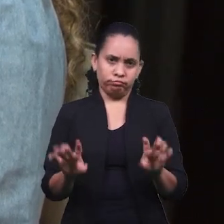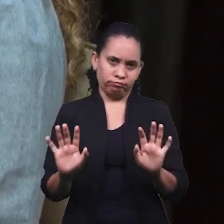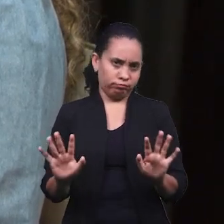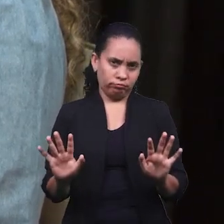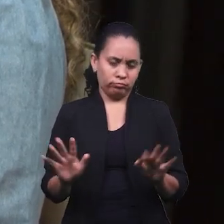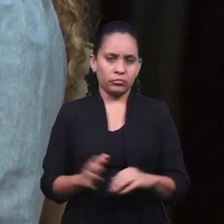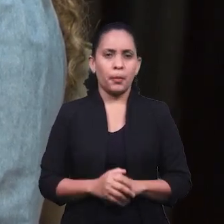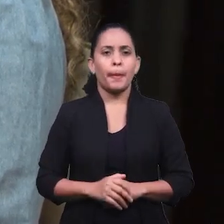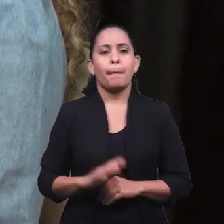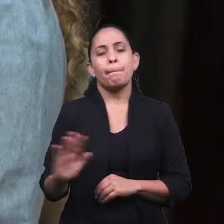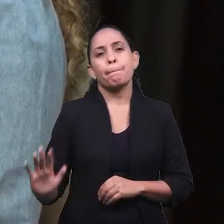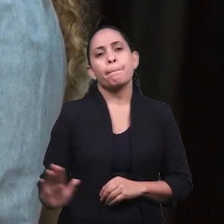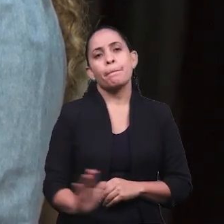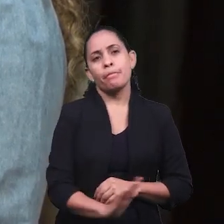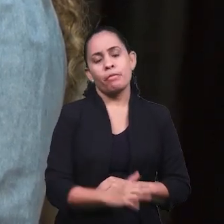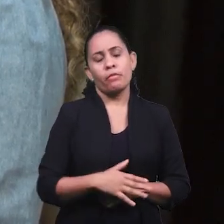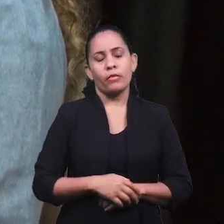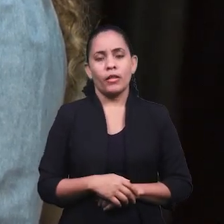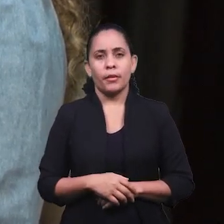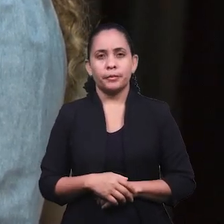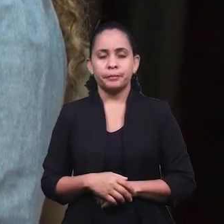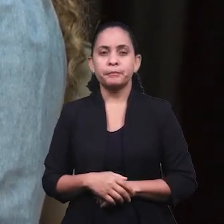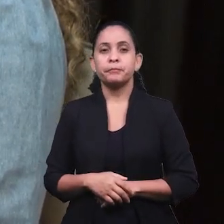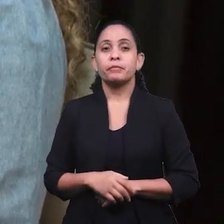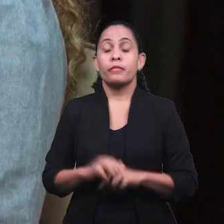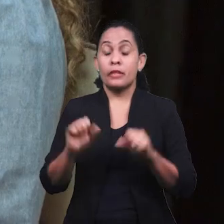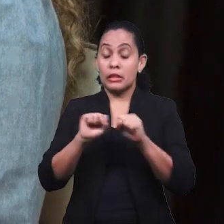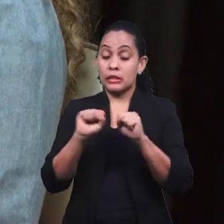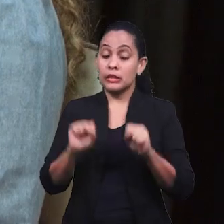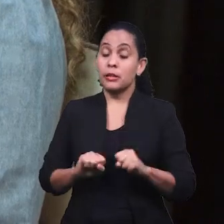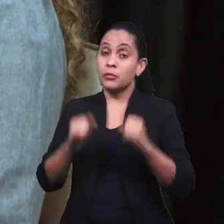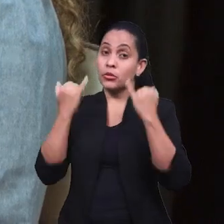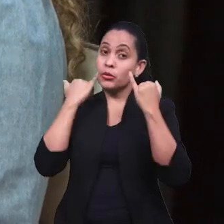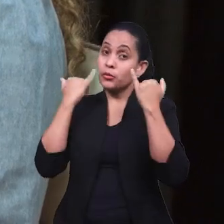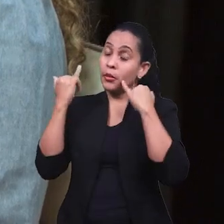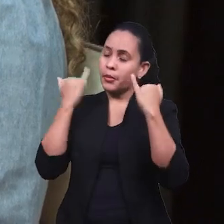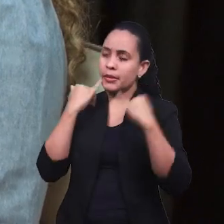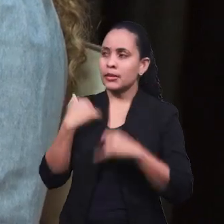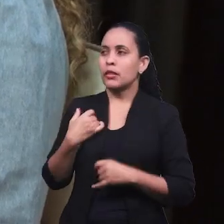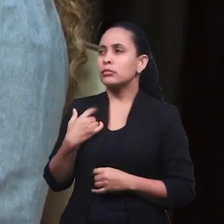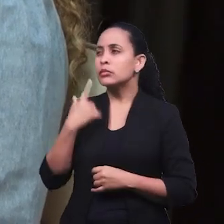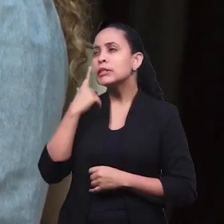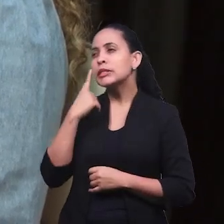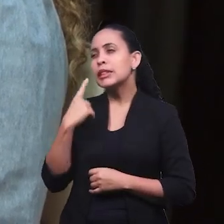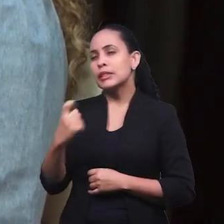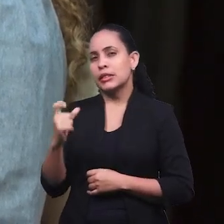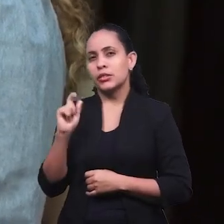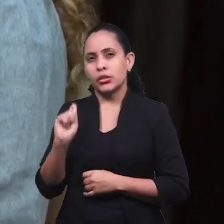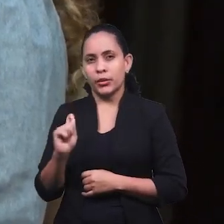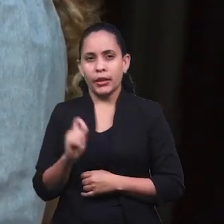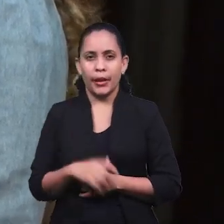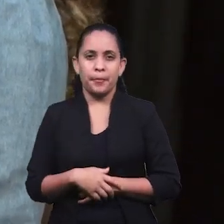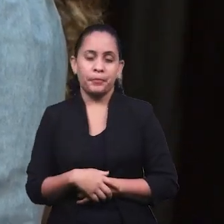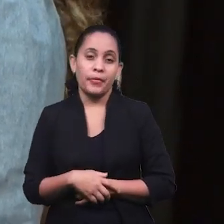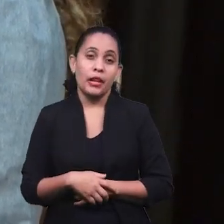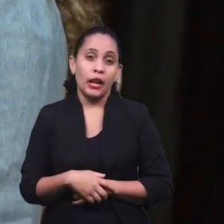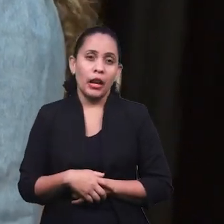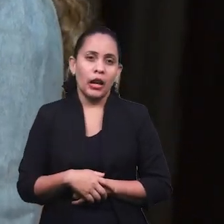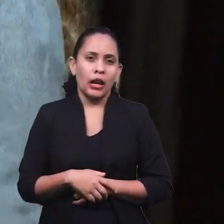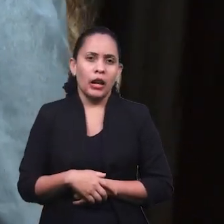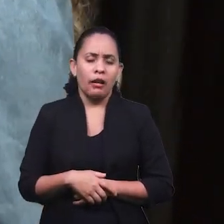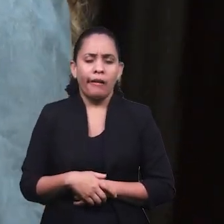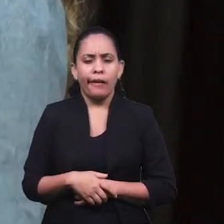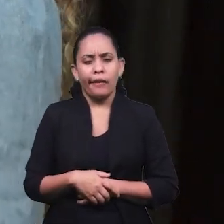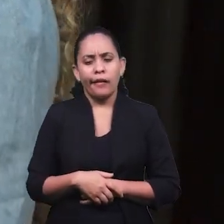infraestrutura. Então, assim, todo o básico da TI em pequenas, médias empresas, você já sai ali